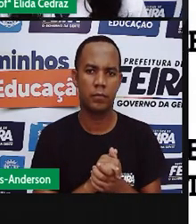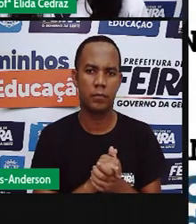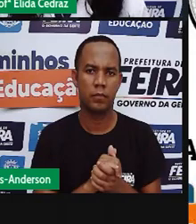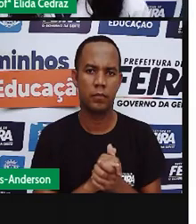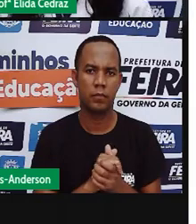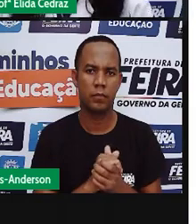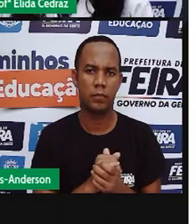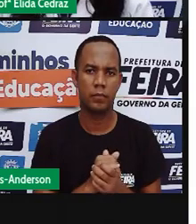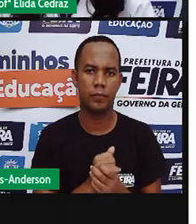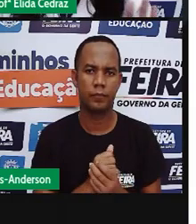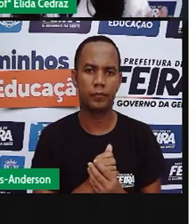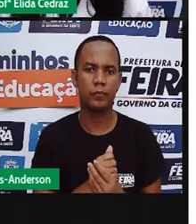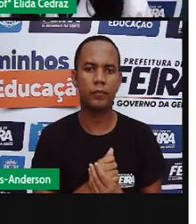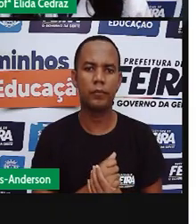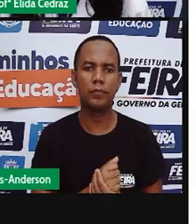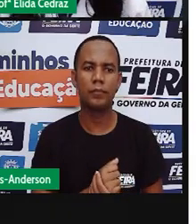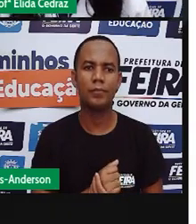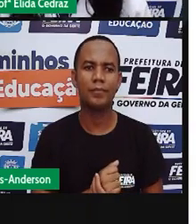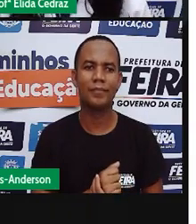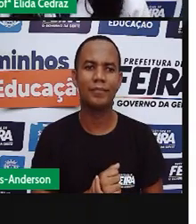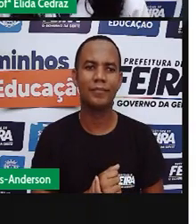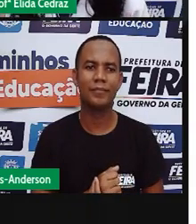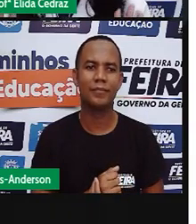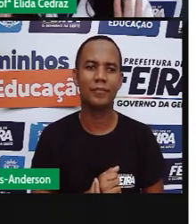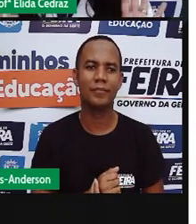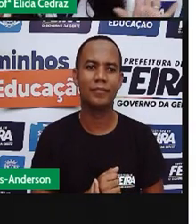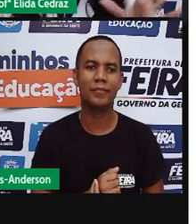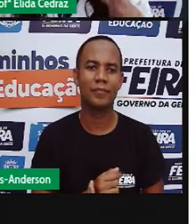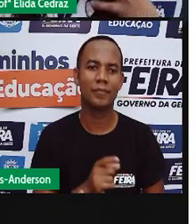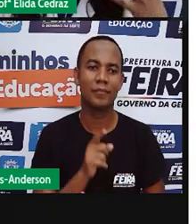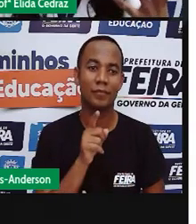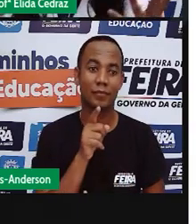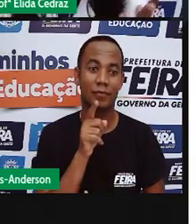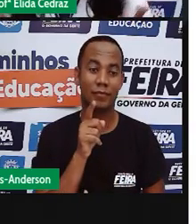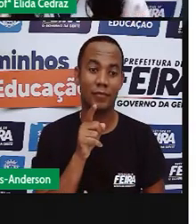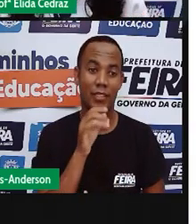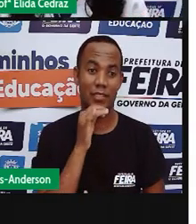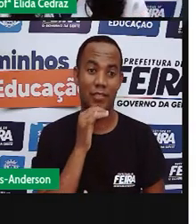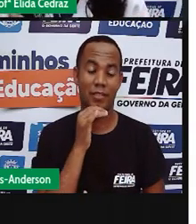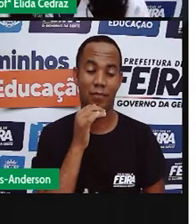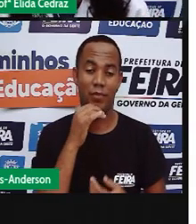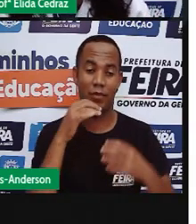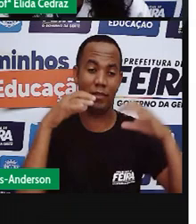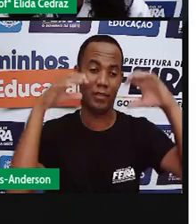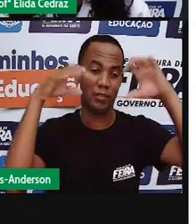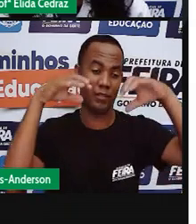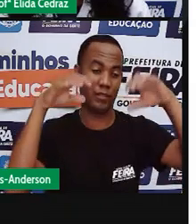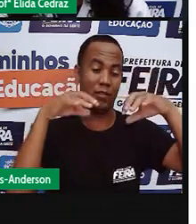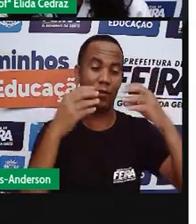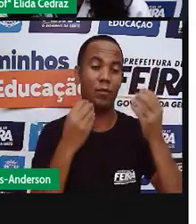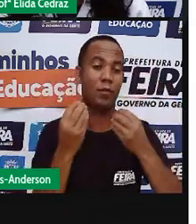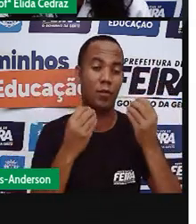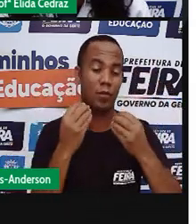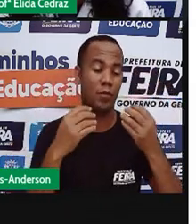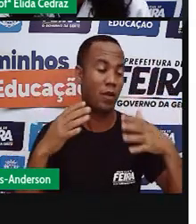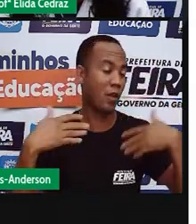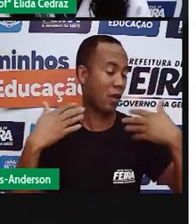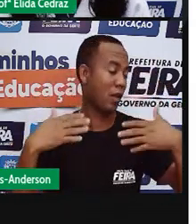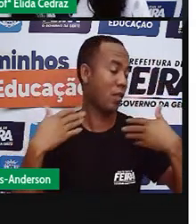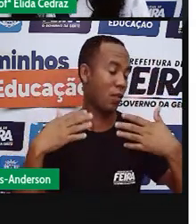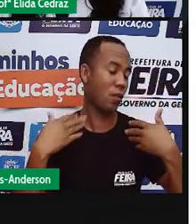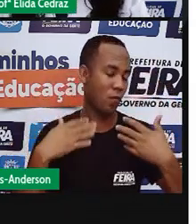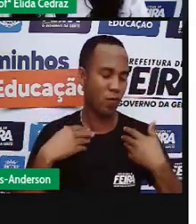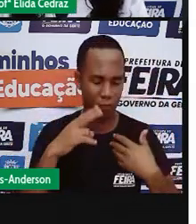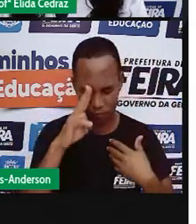Ó, tava lá aquela partida, o calor bem forte, né? E depois daquele calorzão que